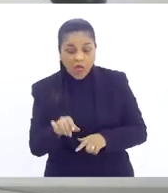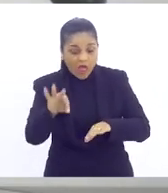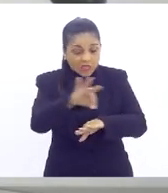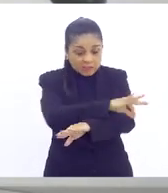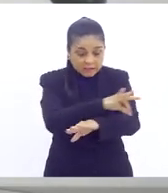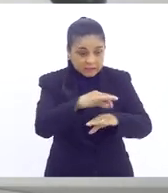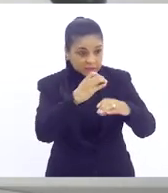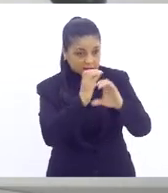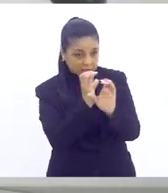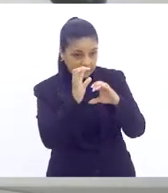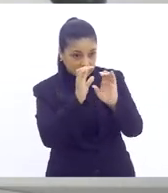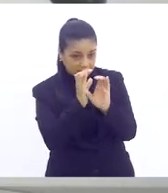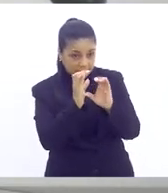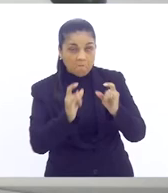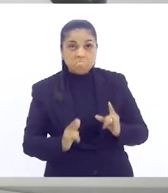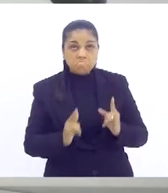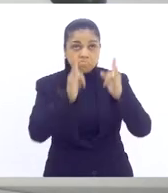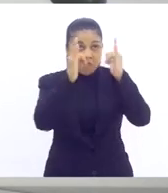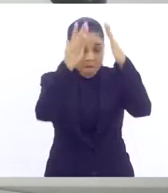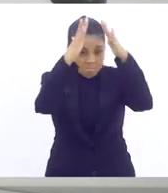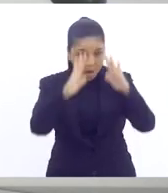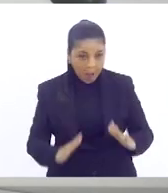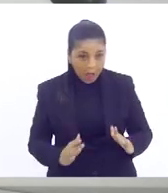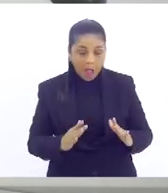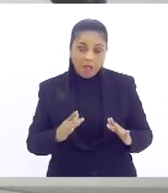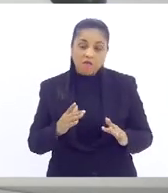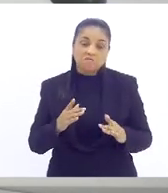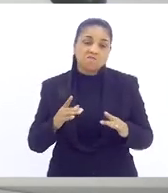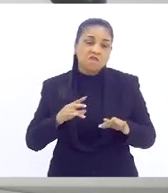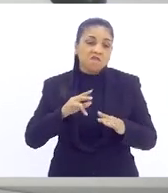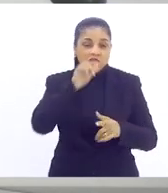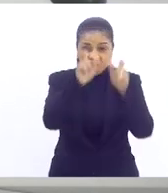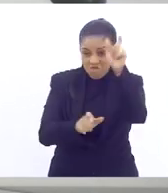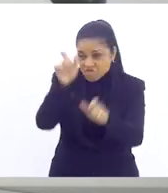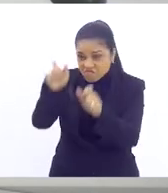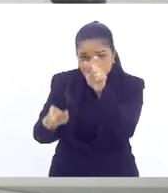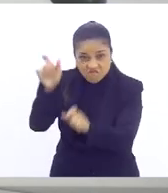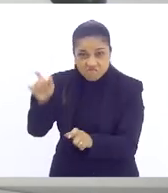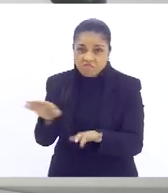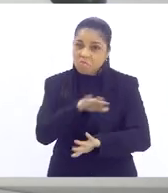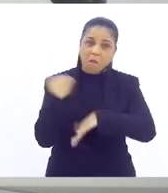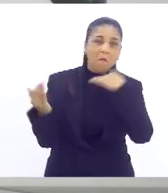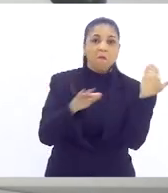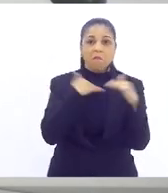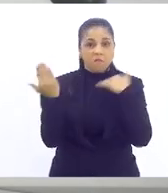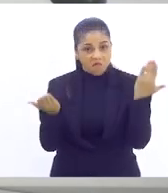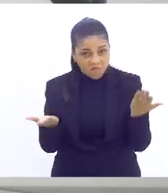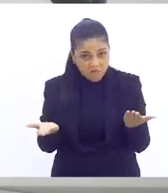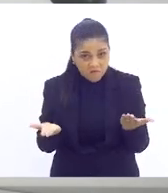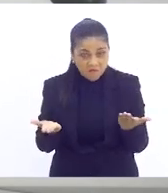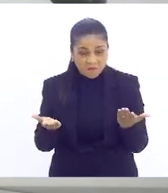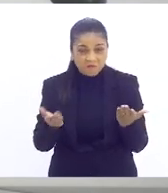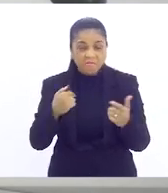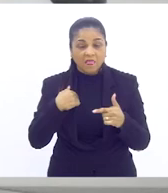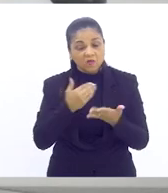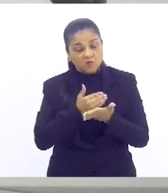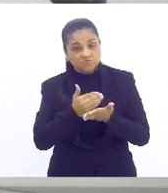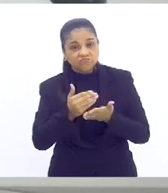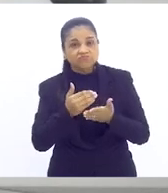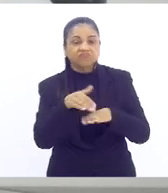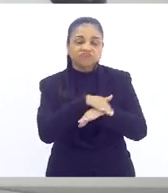pode matar muita gente no acidente só mas eu queria que eu também eu comecei no governo